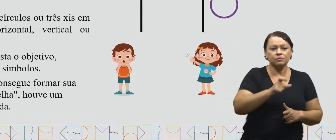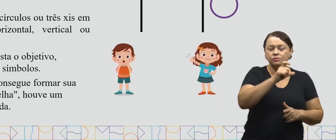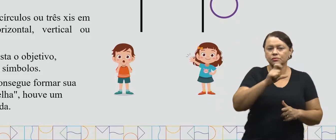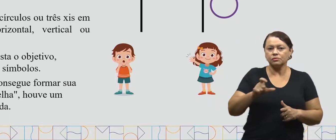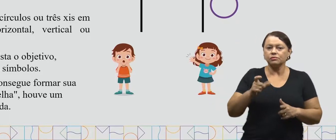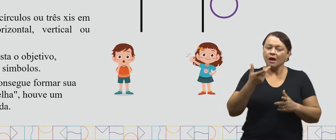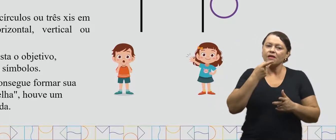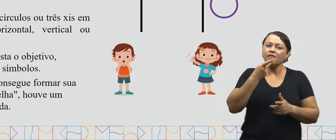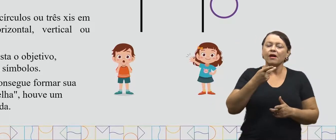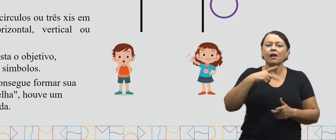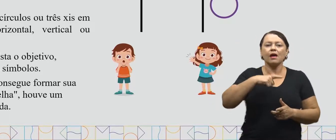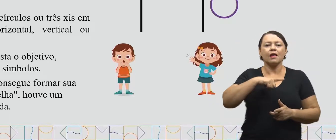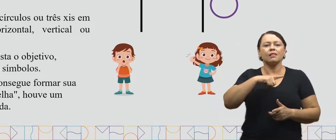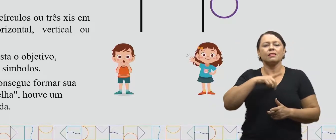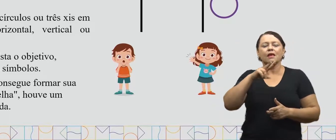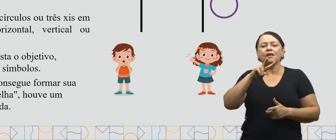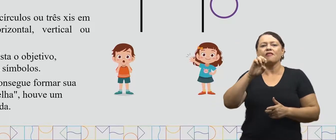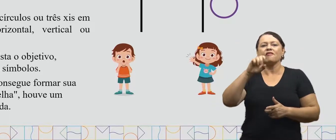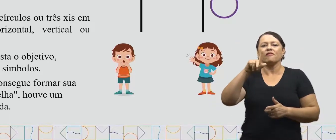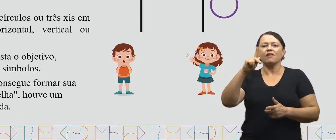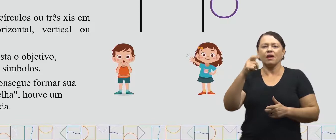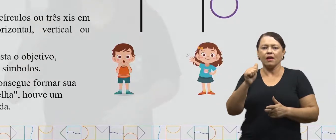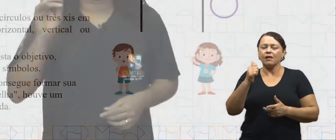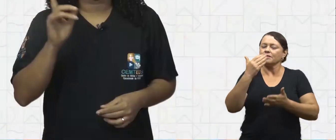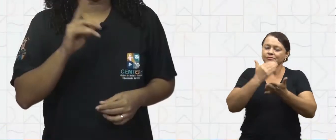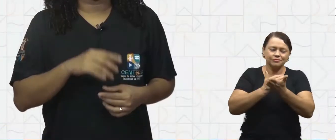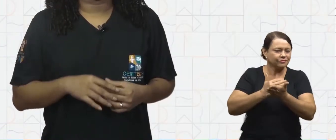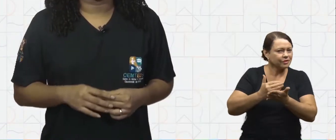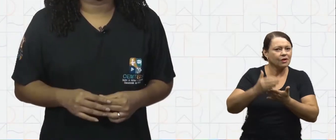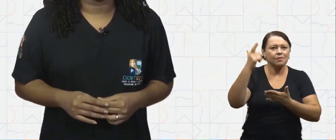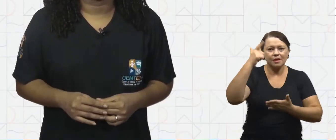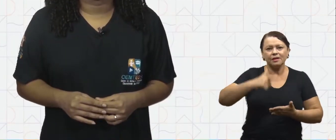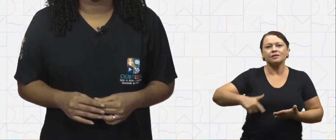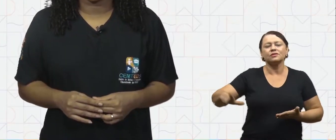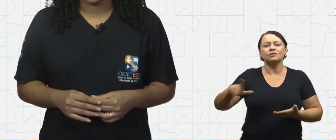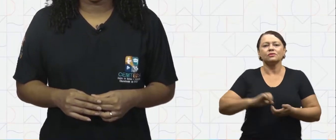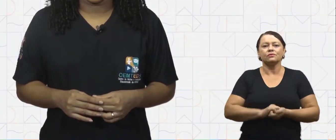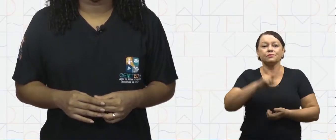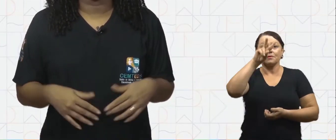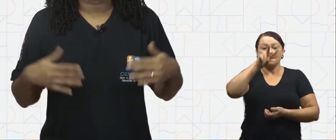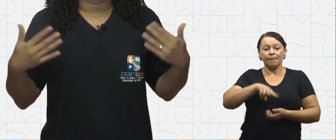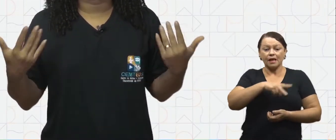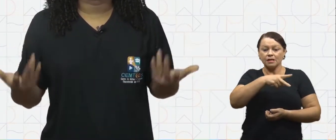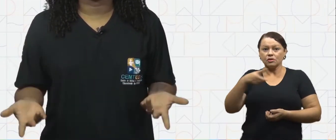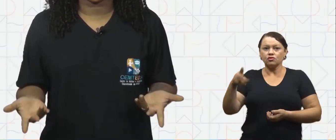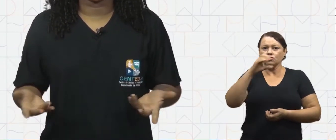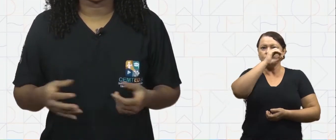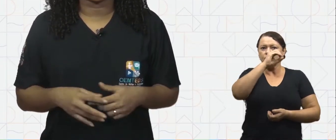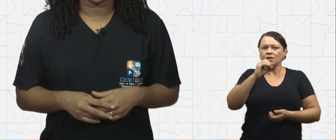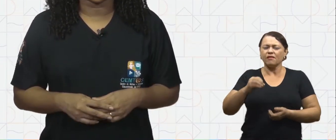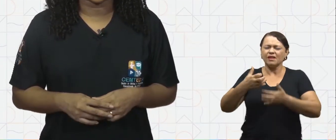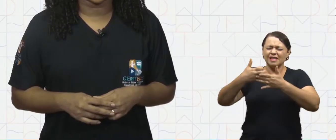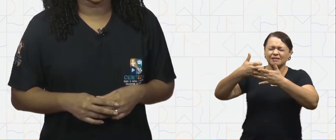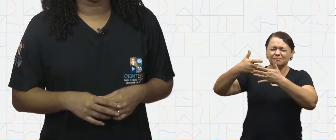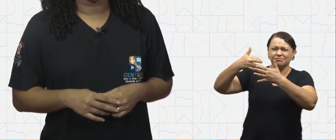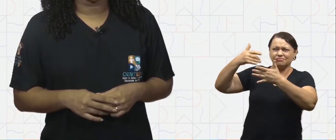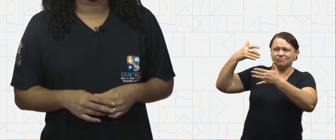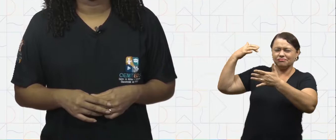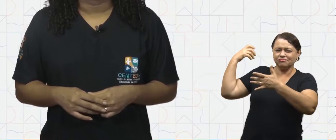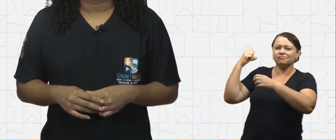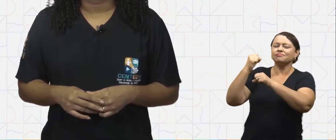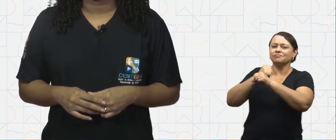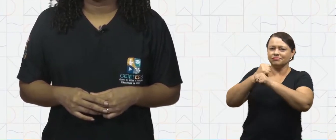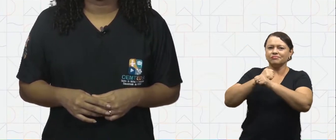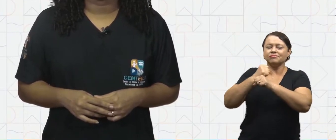velha. Houve um empate e recomeça-se a partida. O Jogo da Velha é um jogo milenar. Estudiosos de jogos antigos